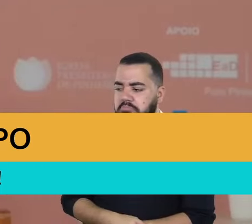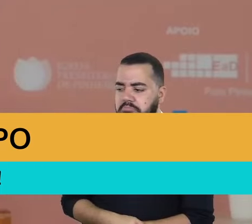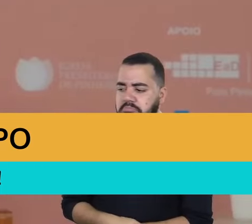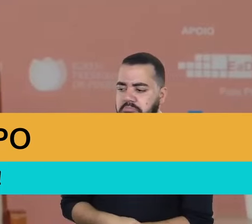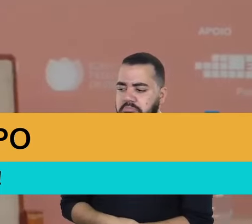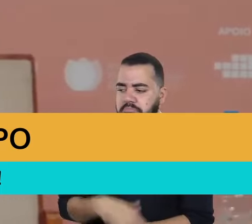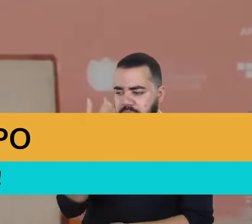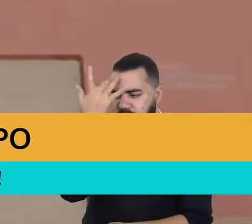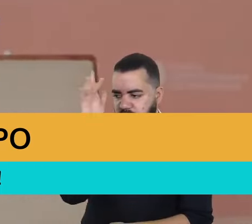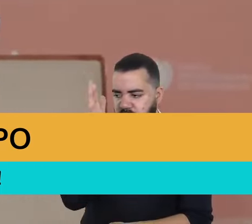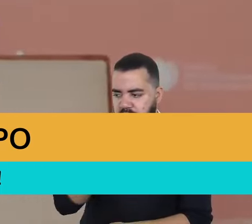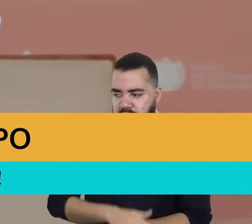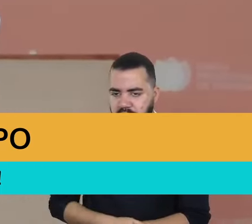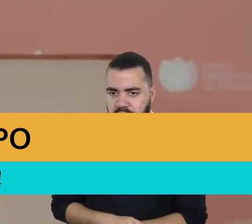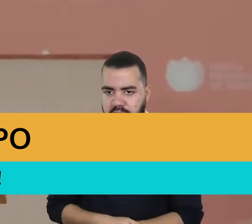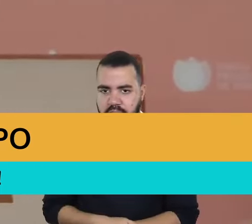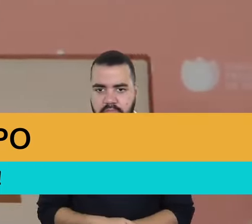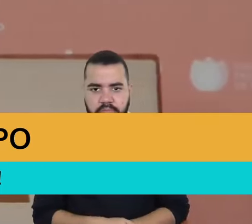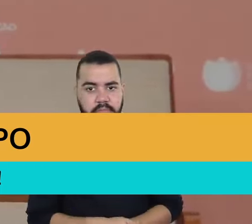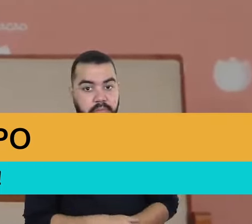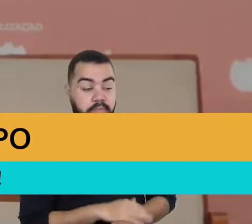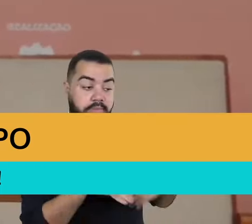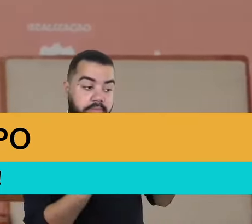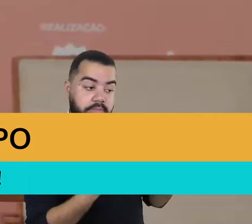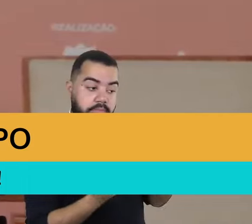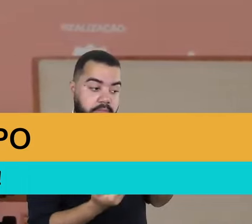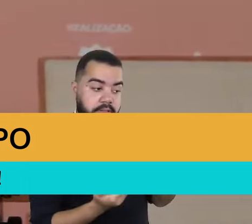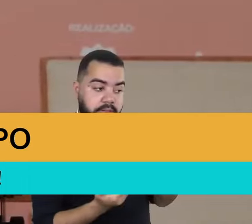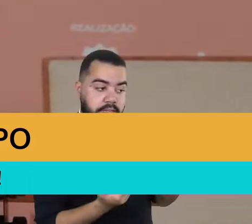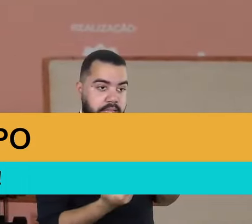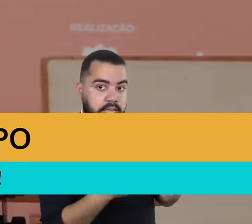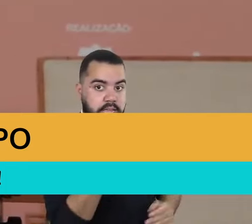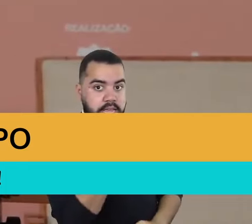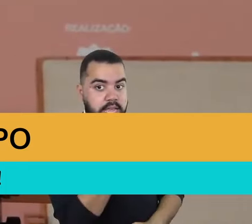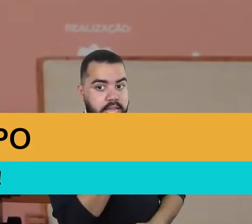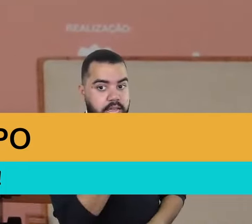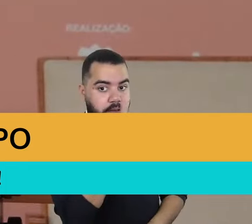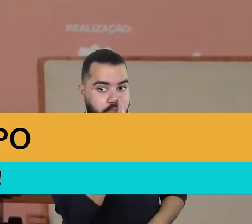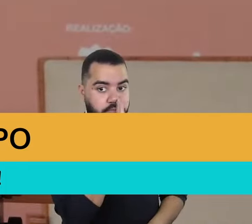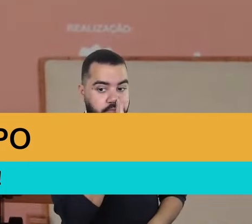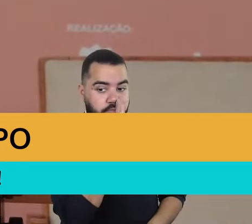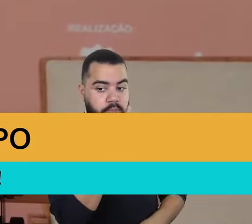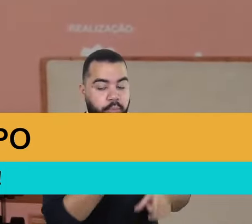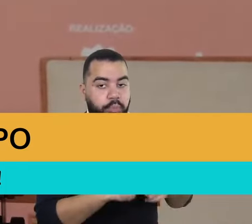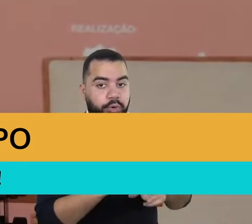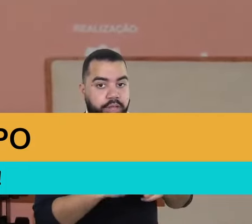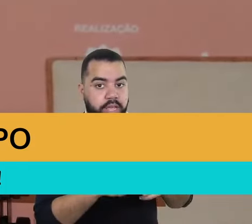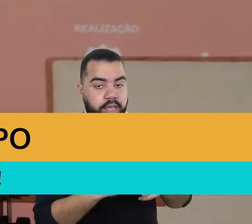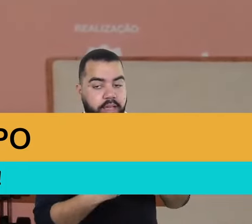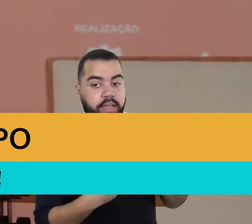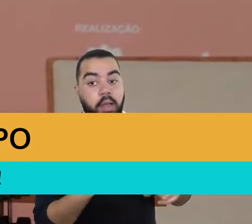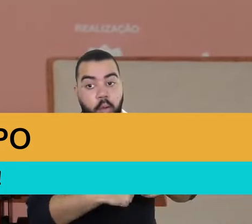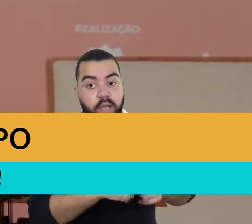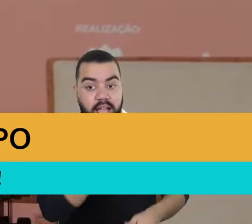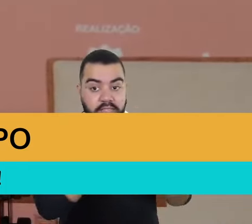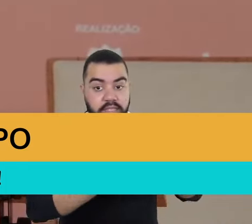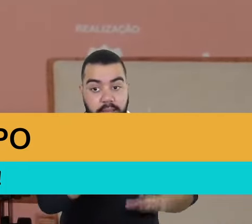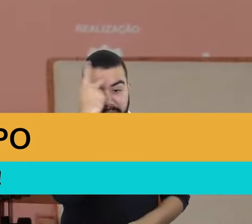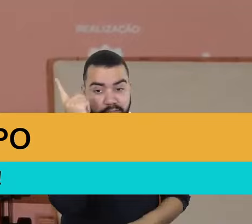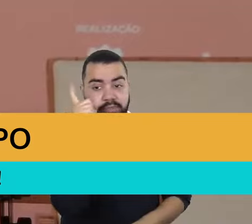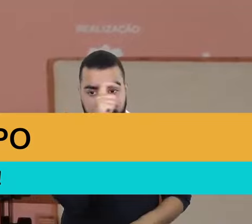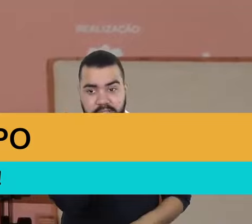falei, coisa boa não é. Porque se fosse, ela não teria tido essa reação. Ela ficou assim, não falou mais nada. Porque é tão fácil, né? A gente